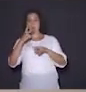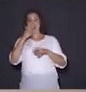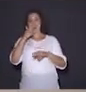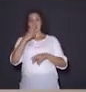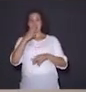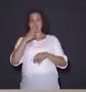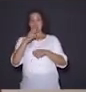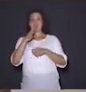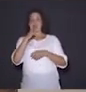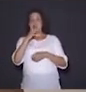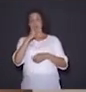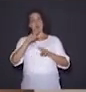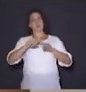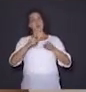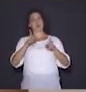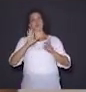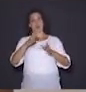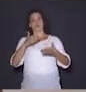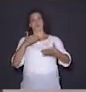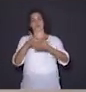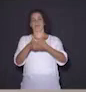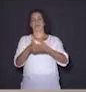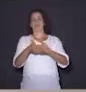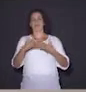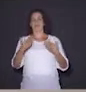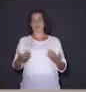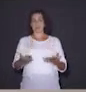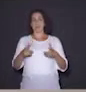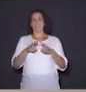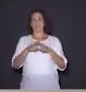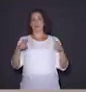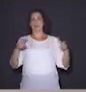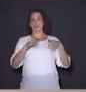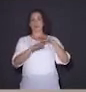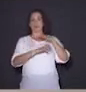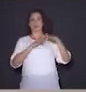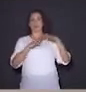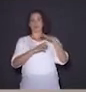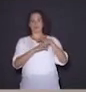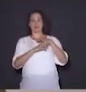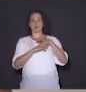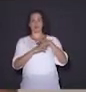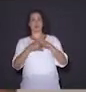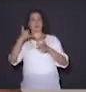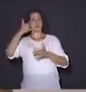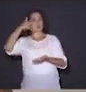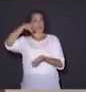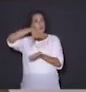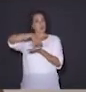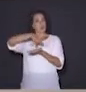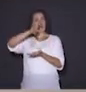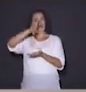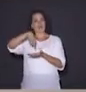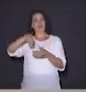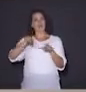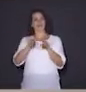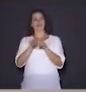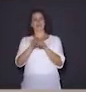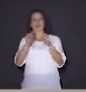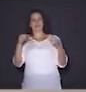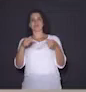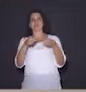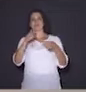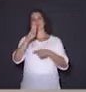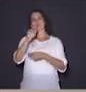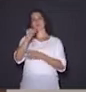que boa parte das redes de telefonia fixa hoje estão ligadas à prestação de serviços de banda larga então